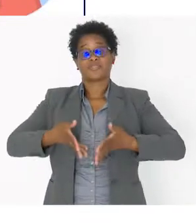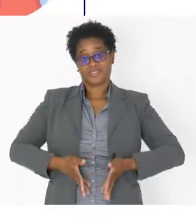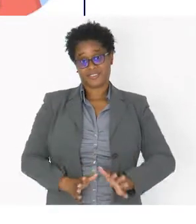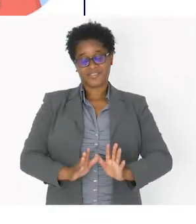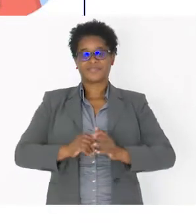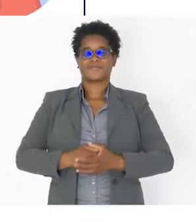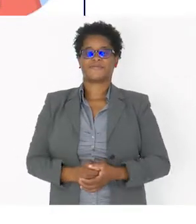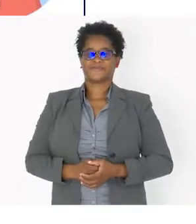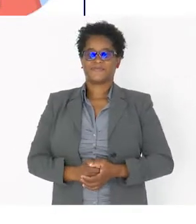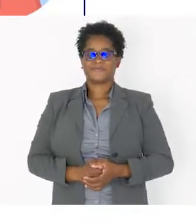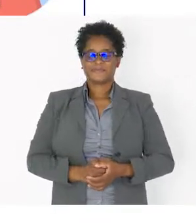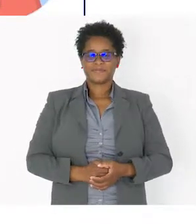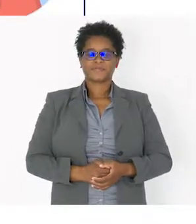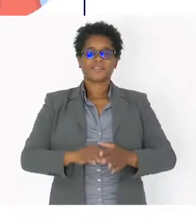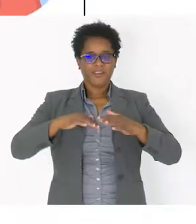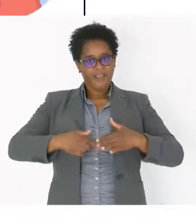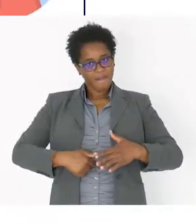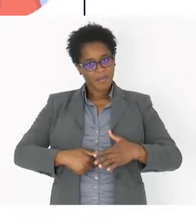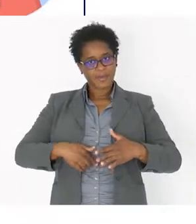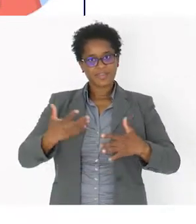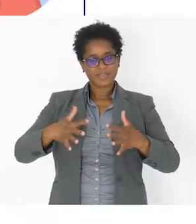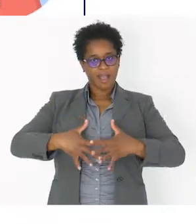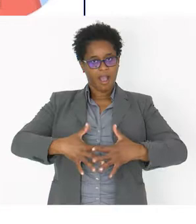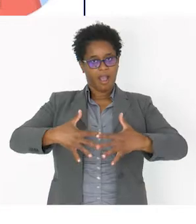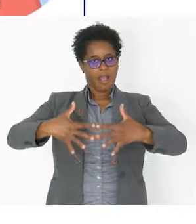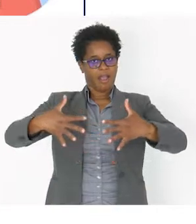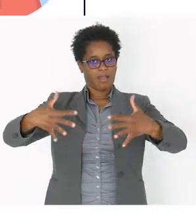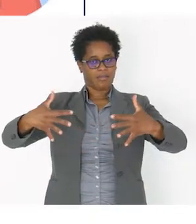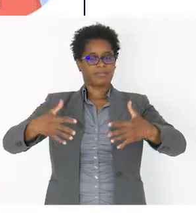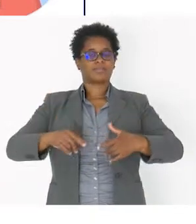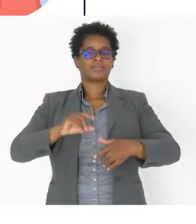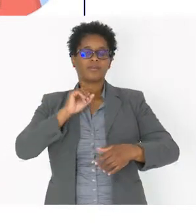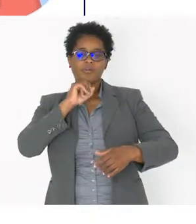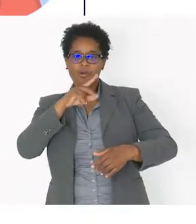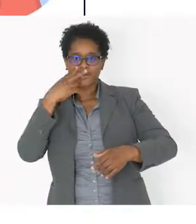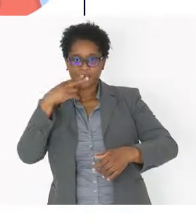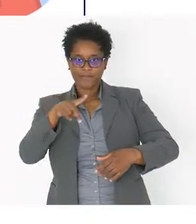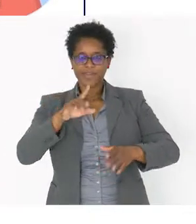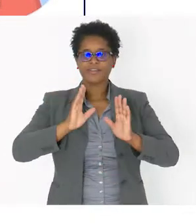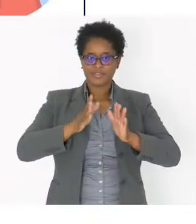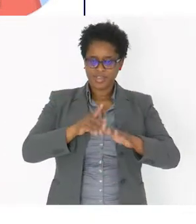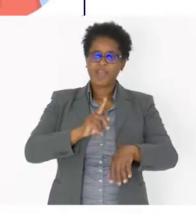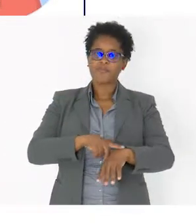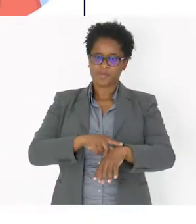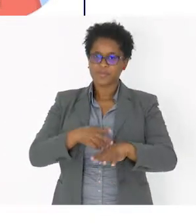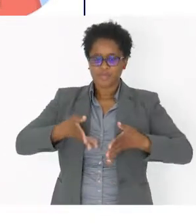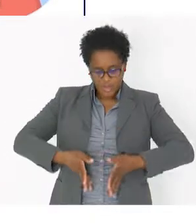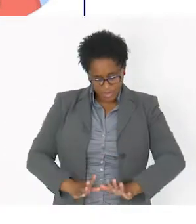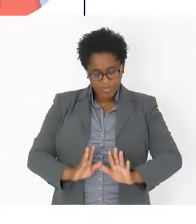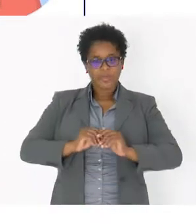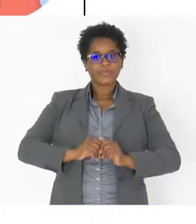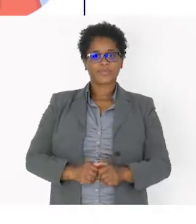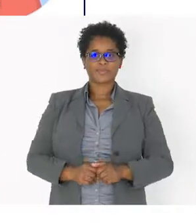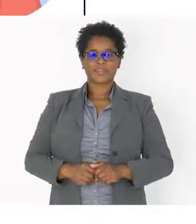nascer. A barriga está muito maior e, como podem ver, já é o momento do